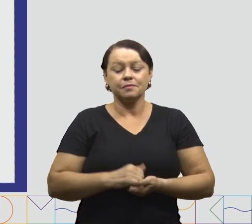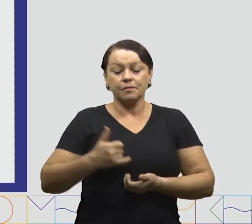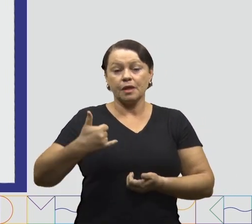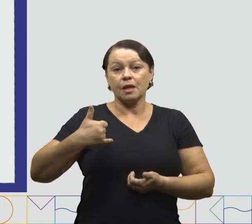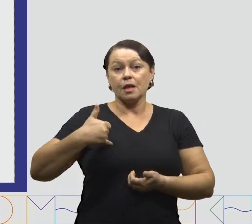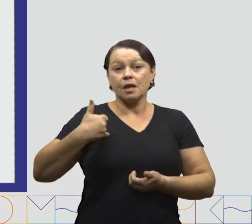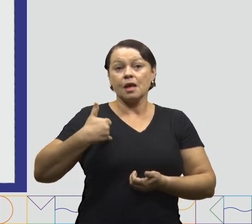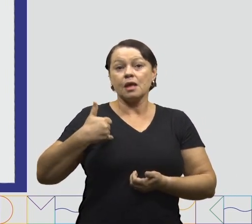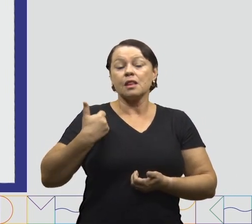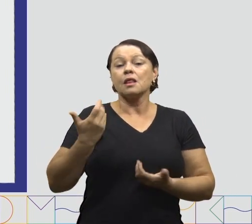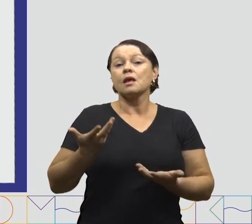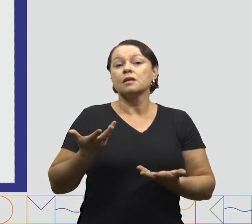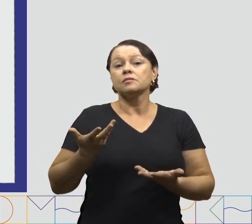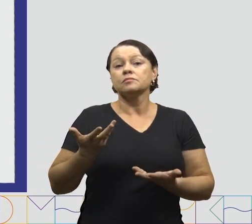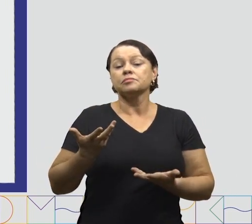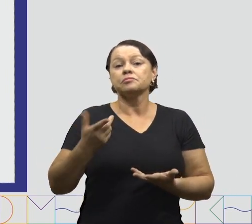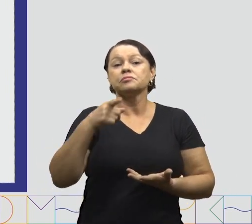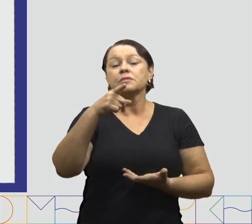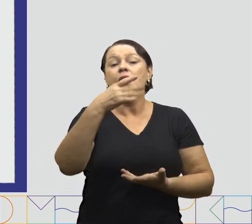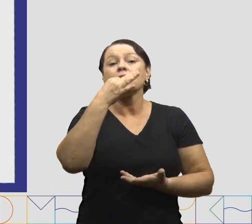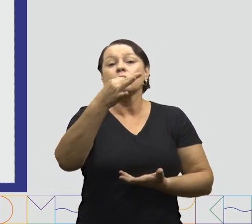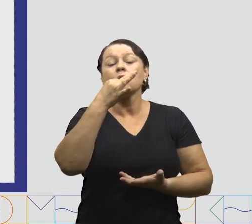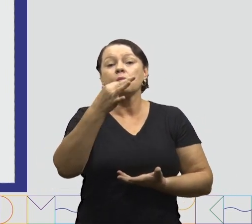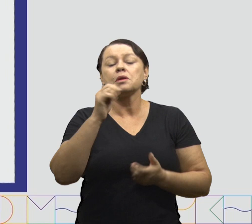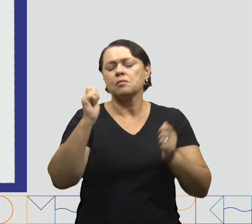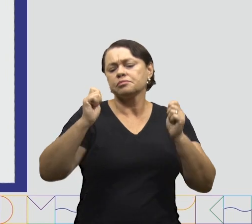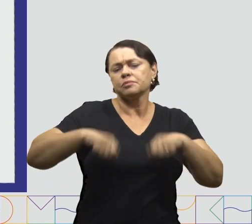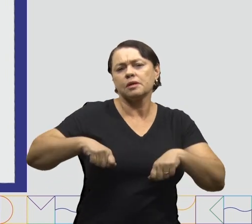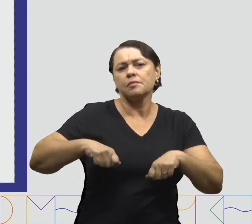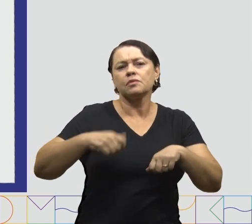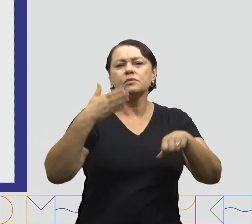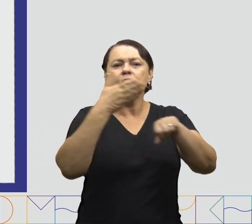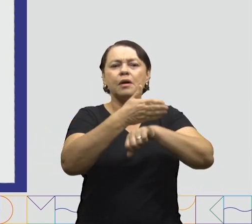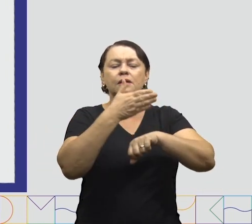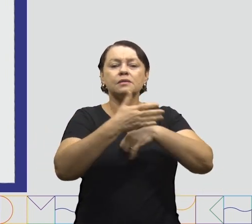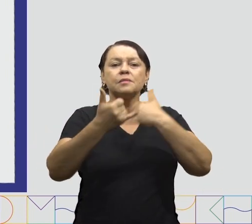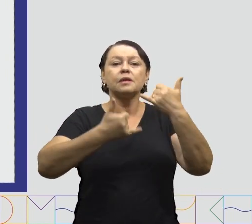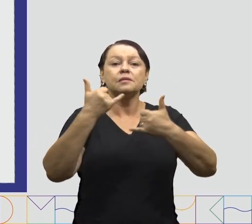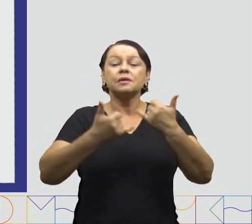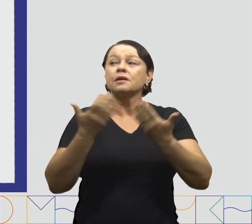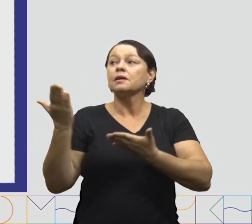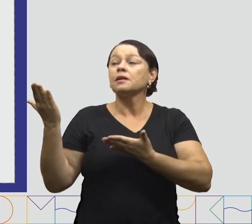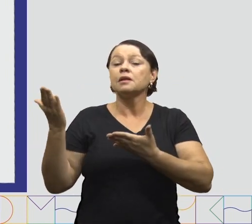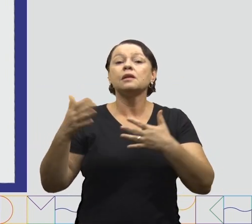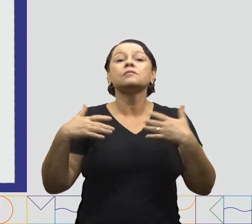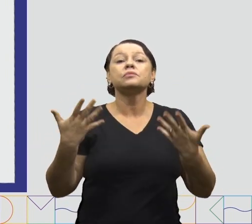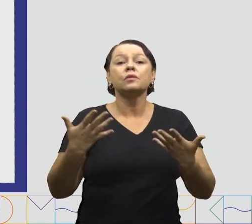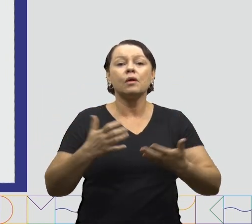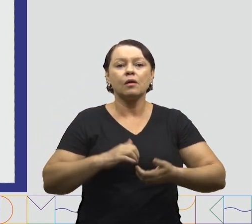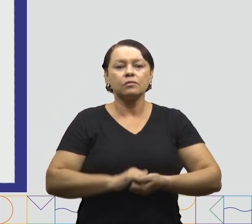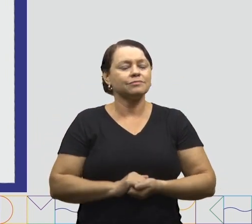Terceiro, a idade. Qual é a idade que você acha que é permitido para brincar de esconde-esconde?